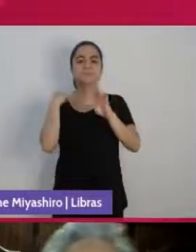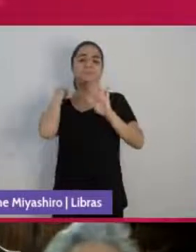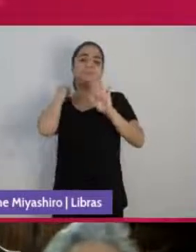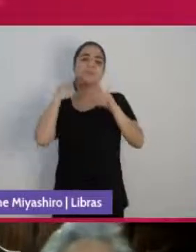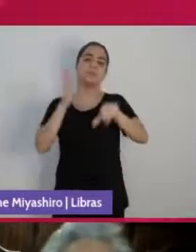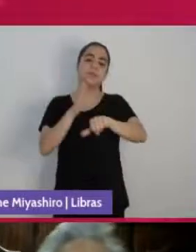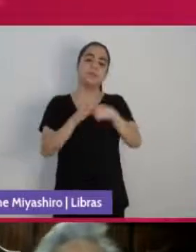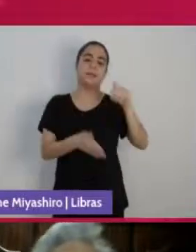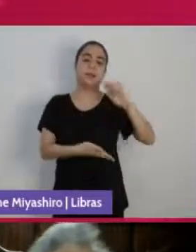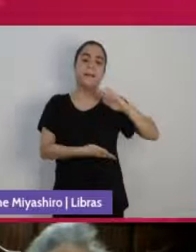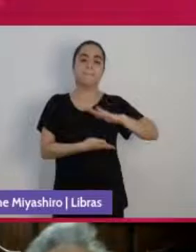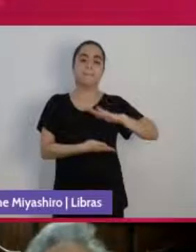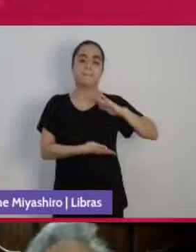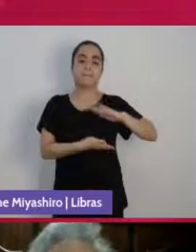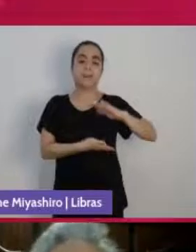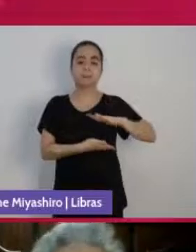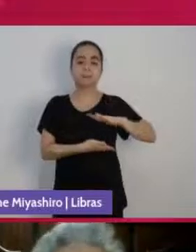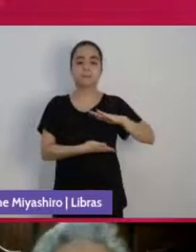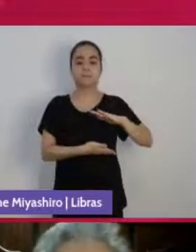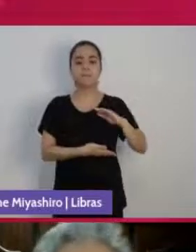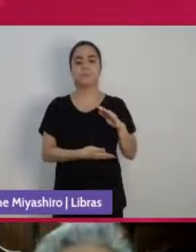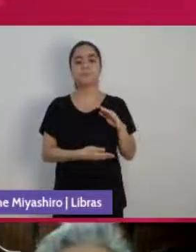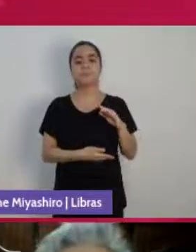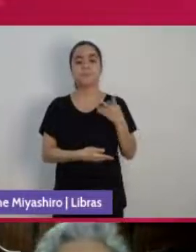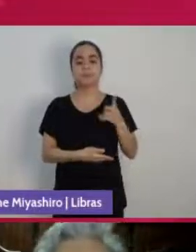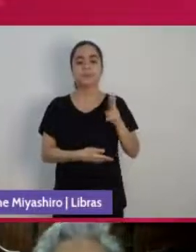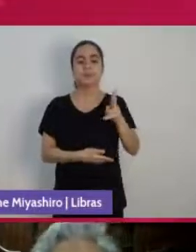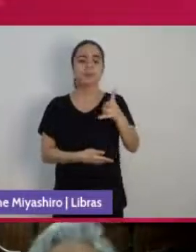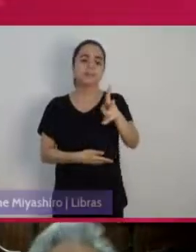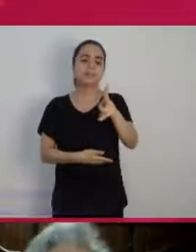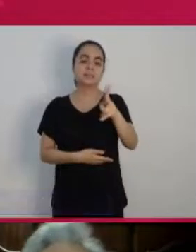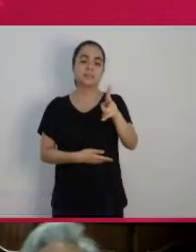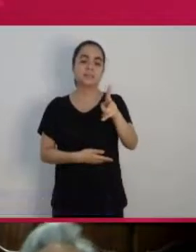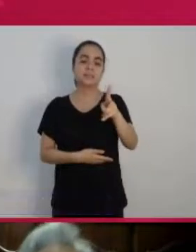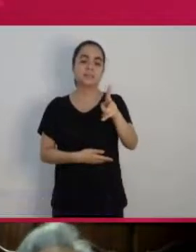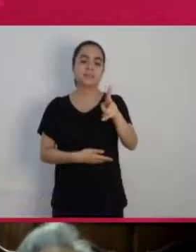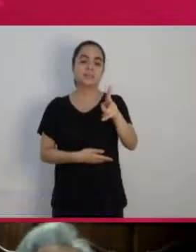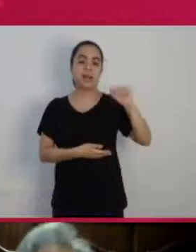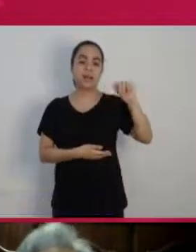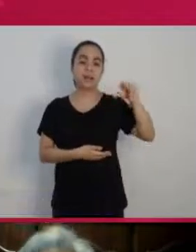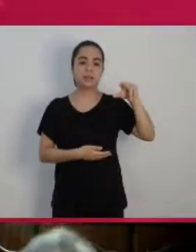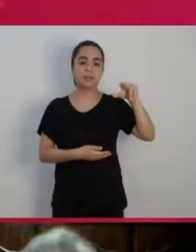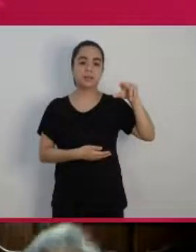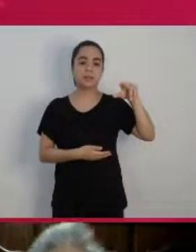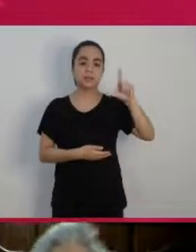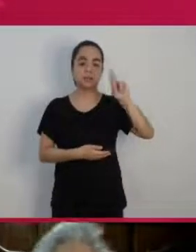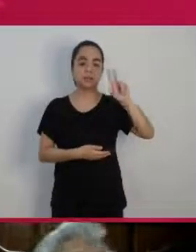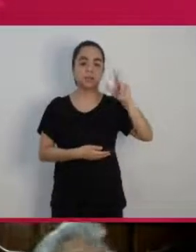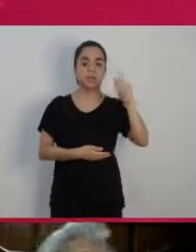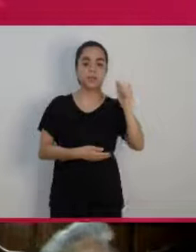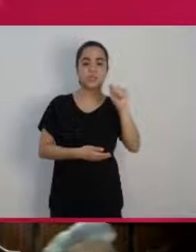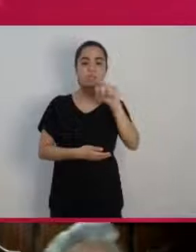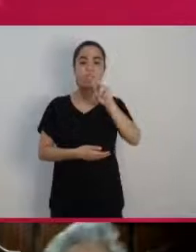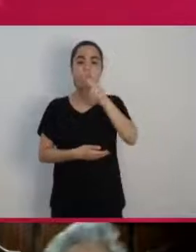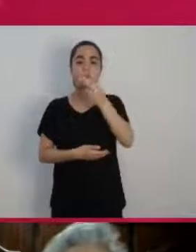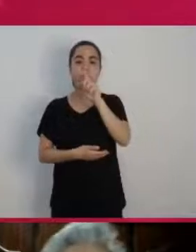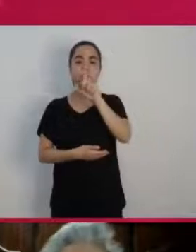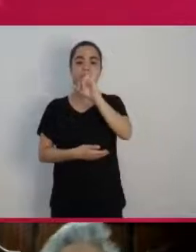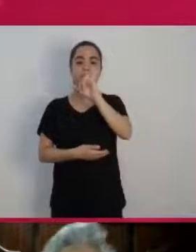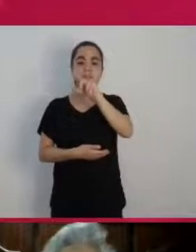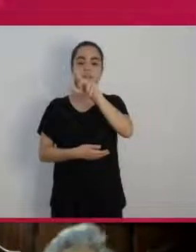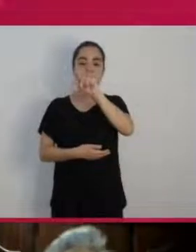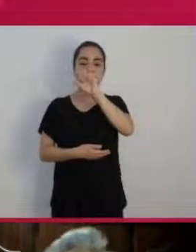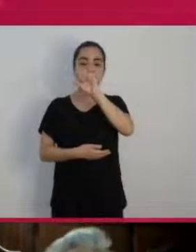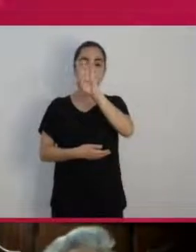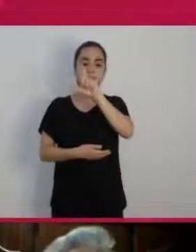da mama vale para qualquer mamografia analógica ou digital. Os especialistas,